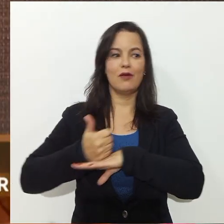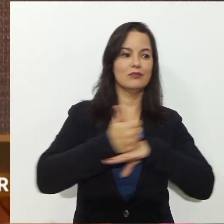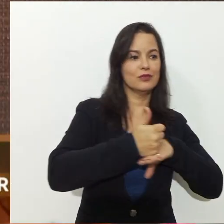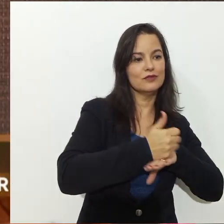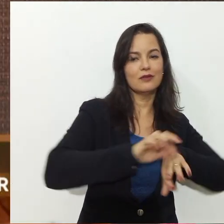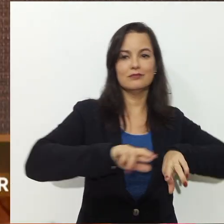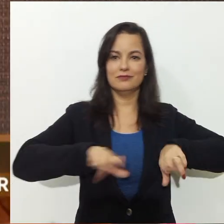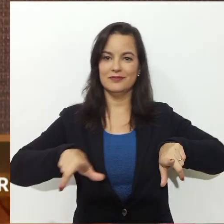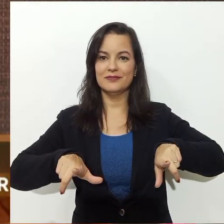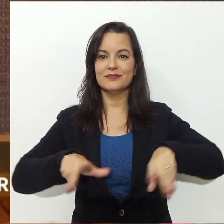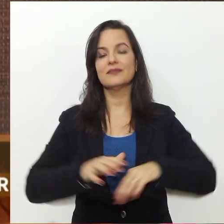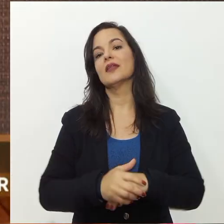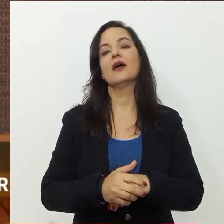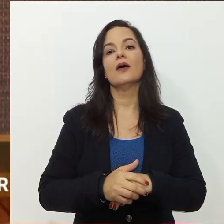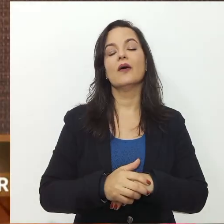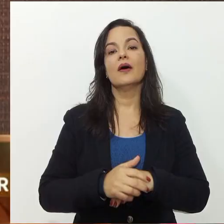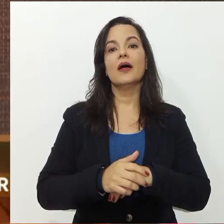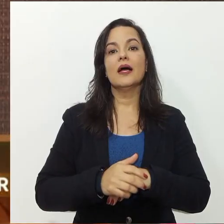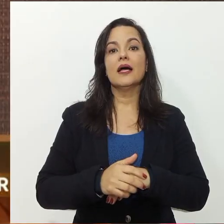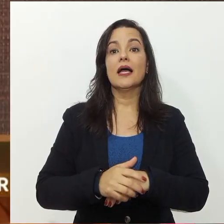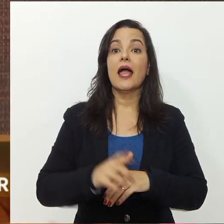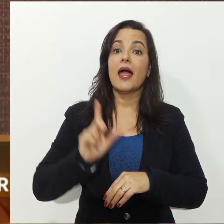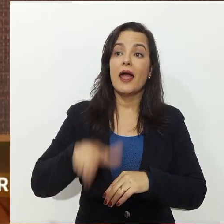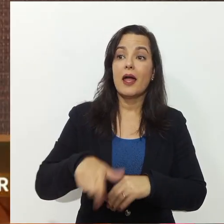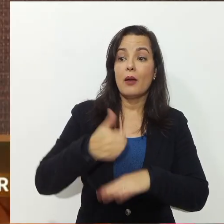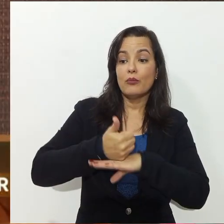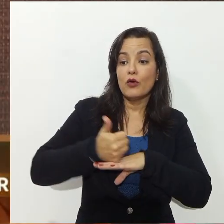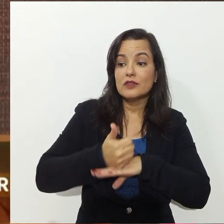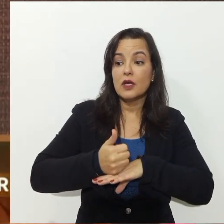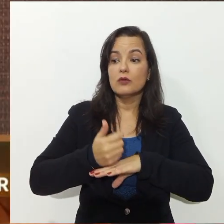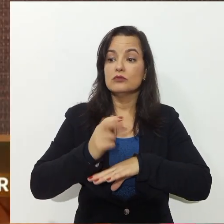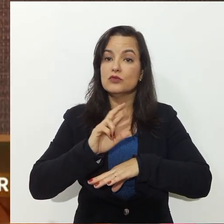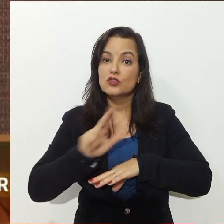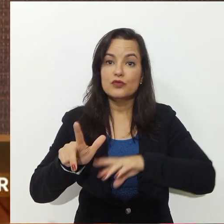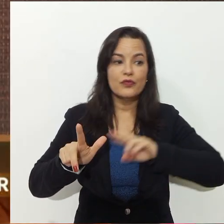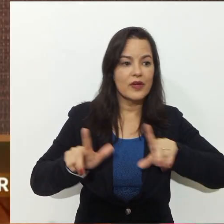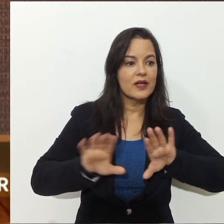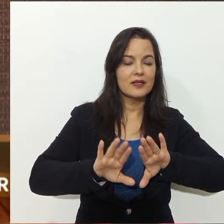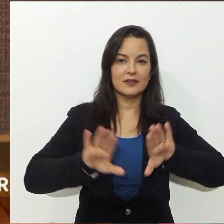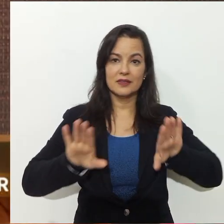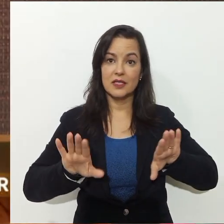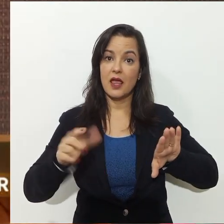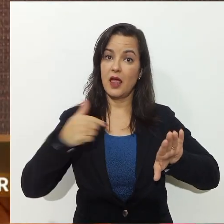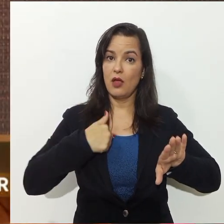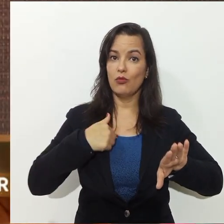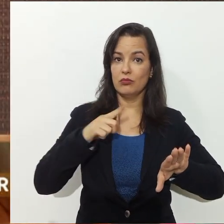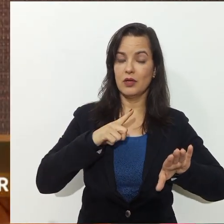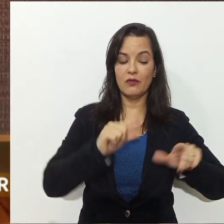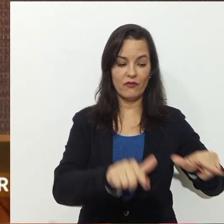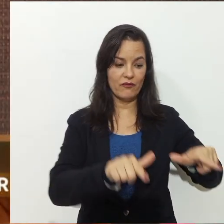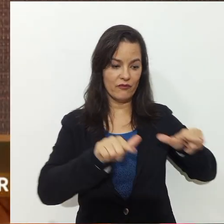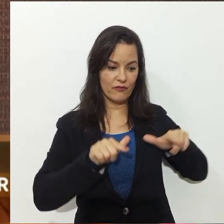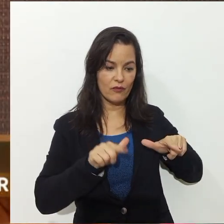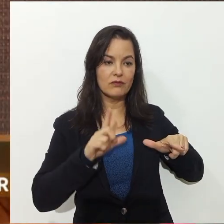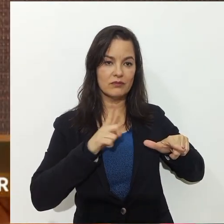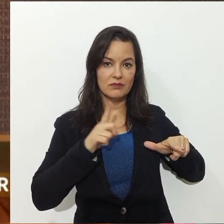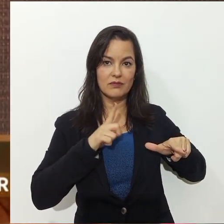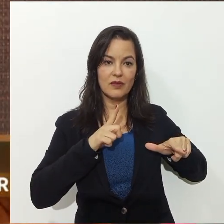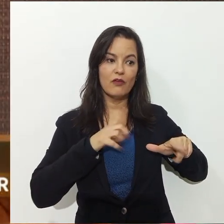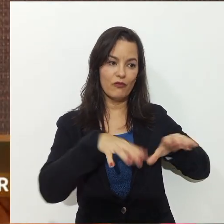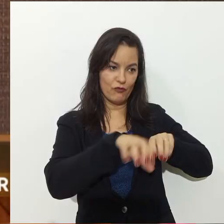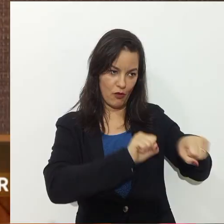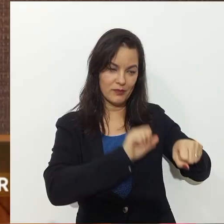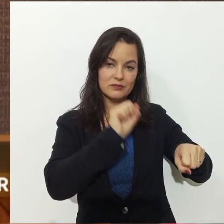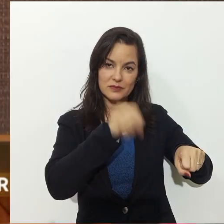né? São 2 profissões separadas. No caso, eu tenho a formação para os